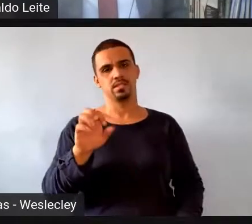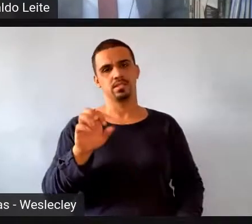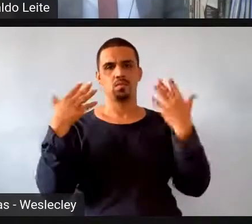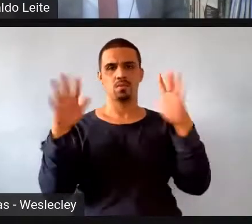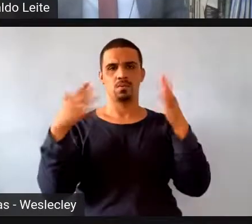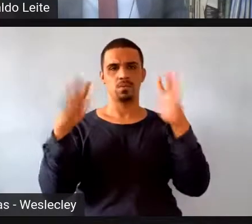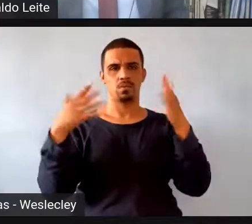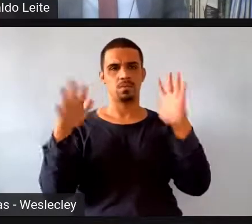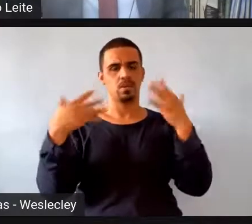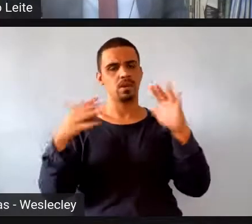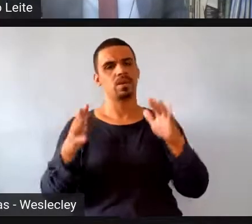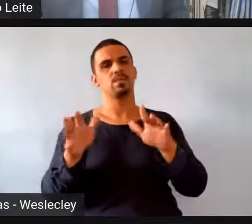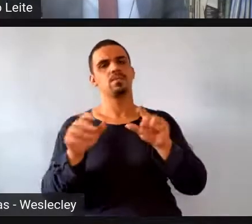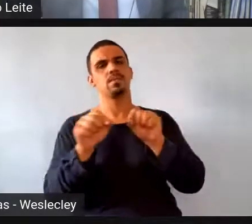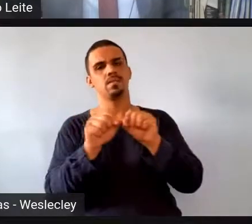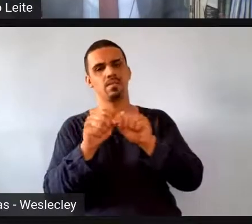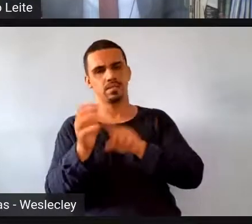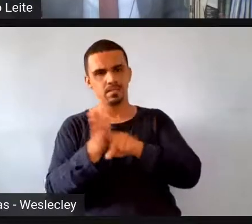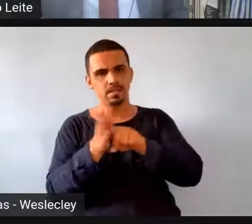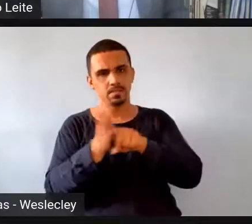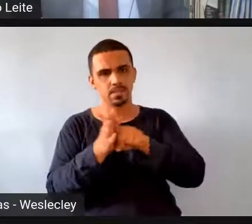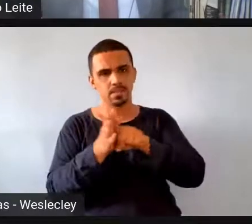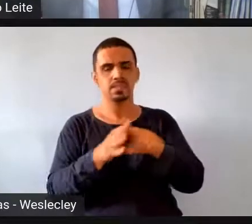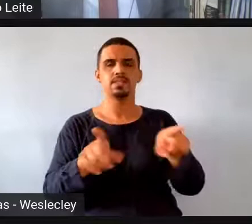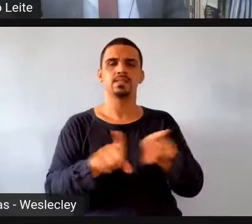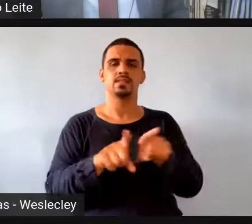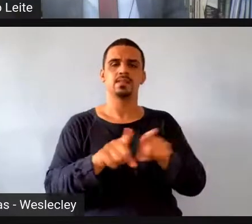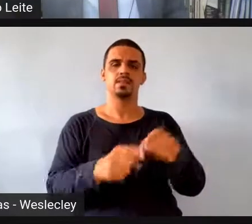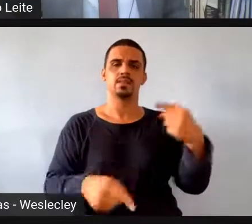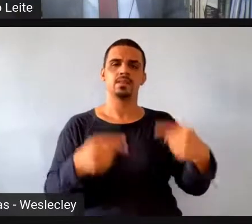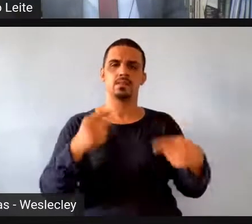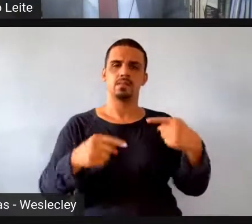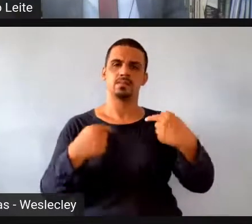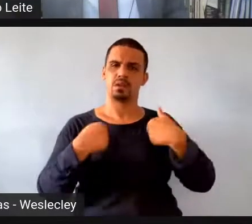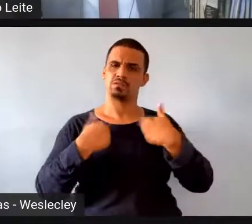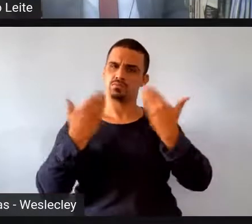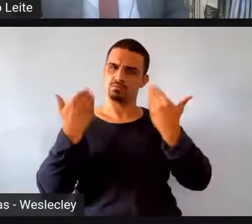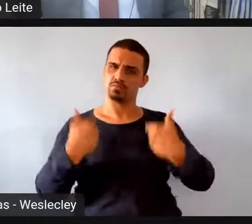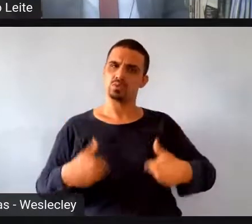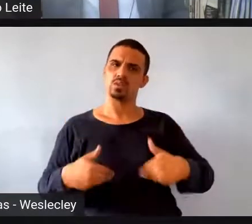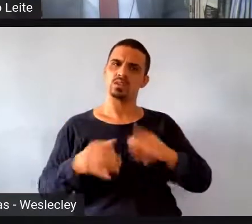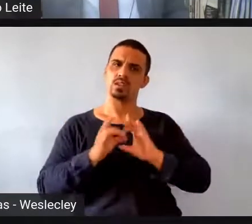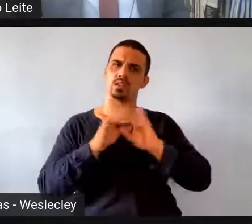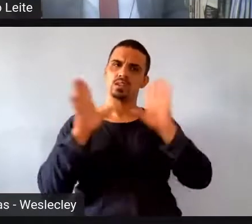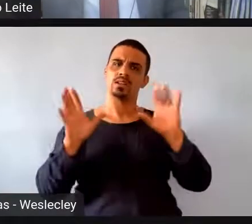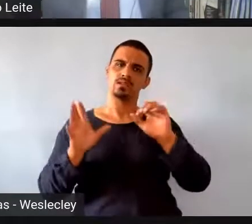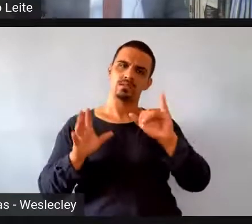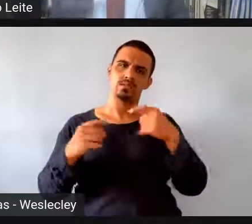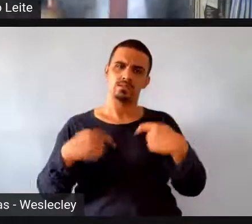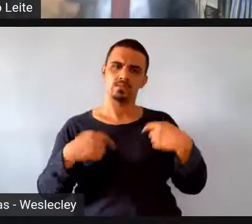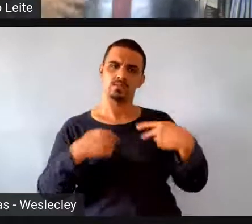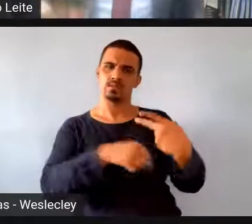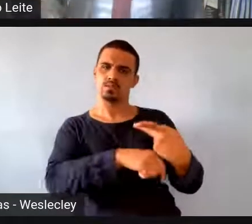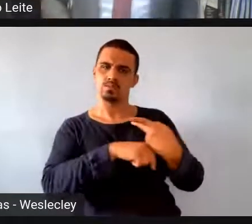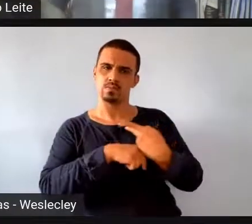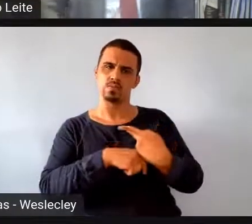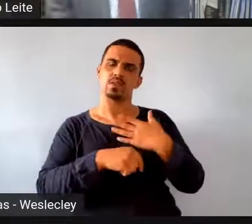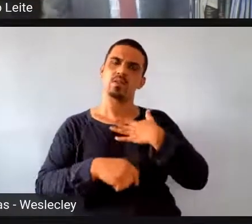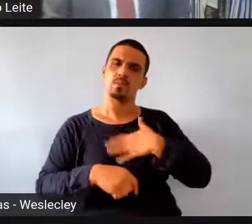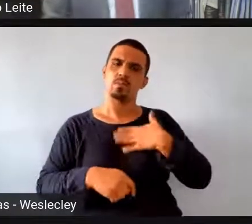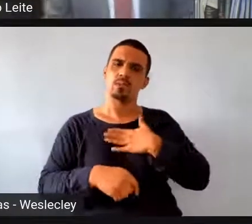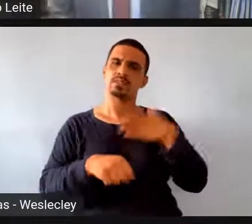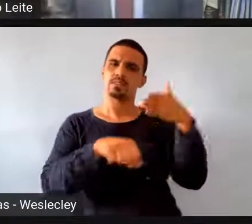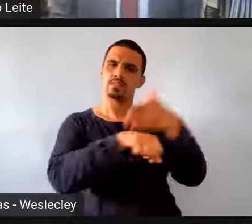e essas pesquisas nesses campos, e estou à disposição sempre que precisarem. É sempre um prazer